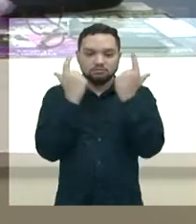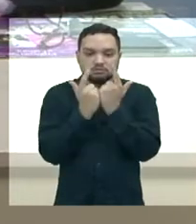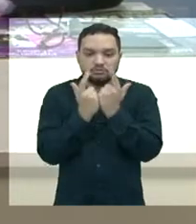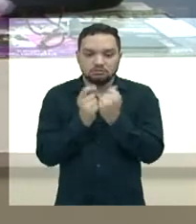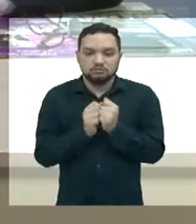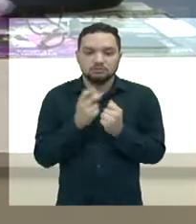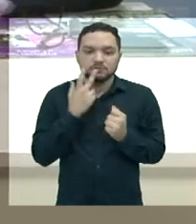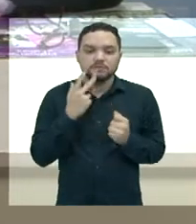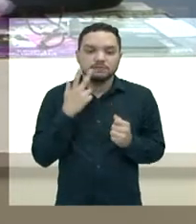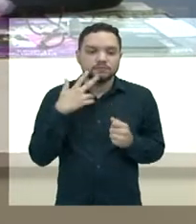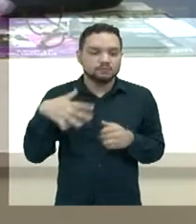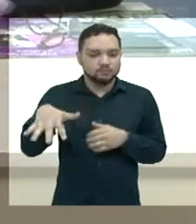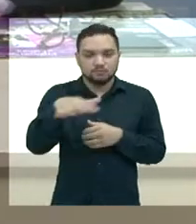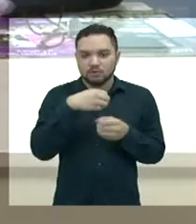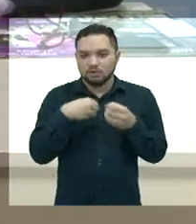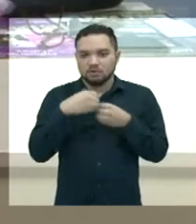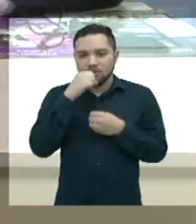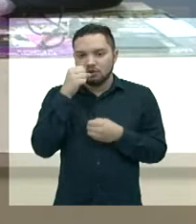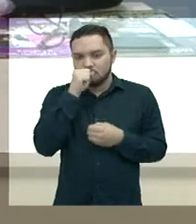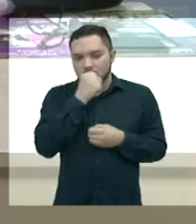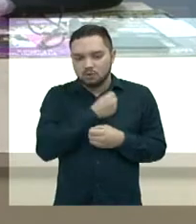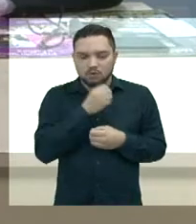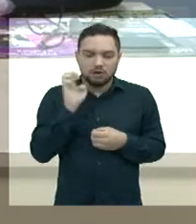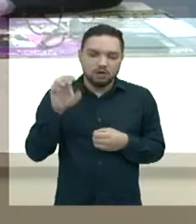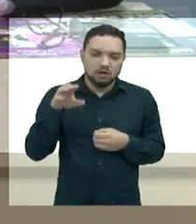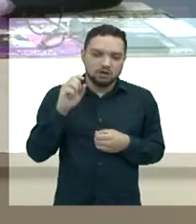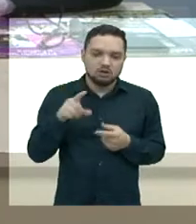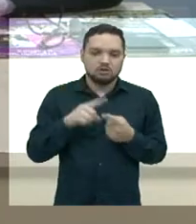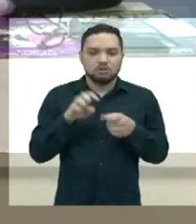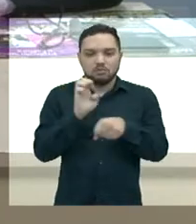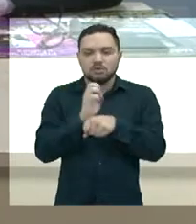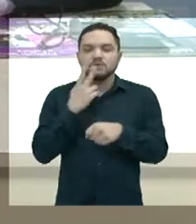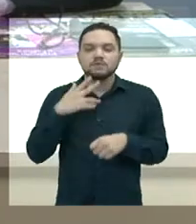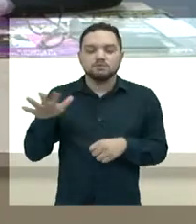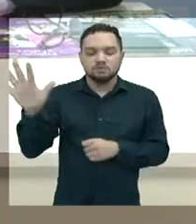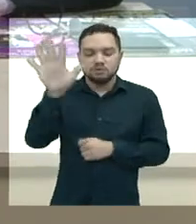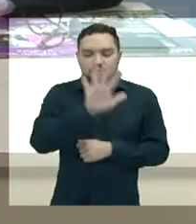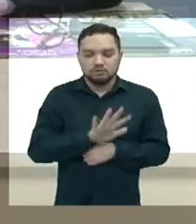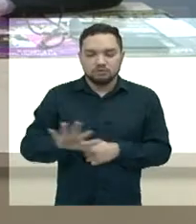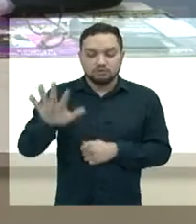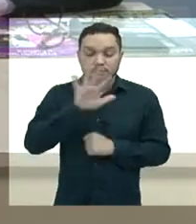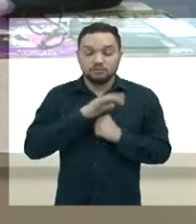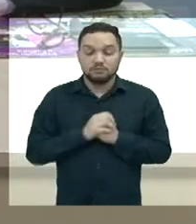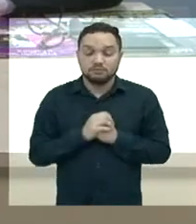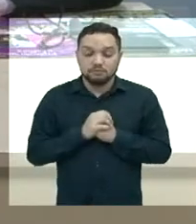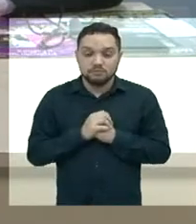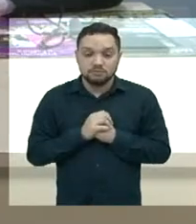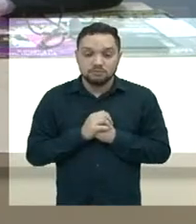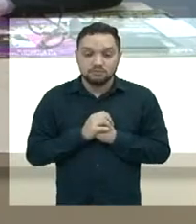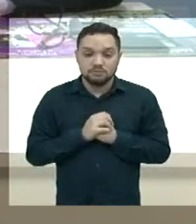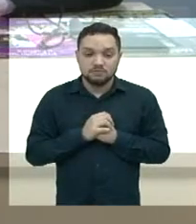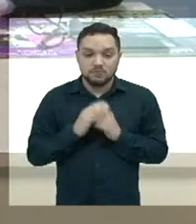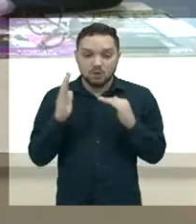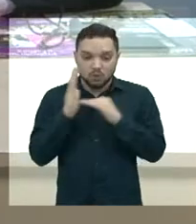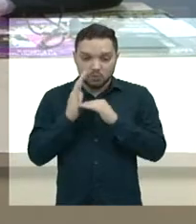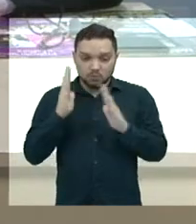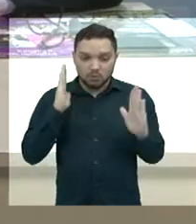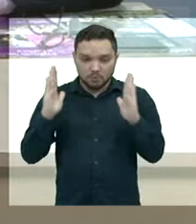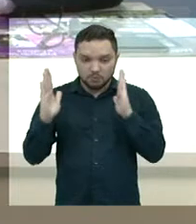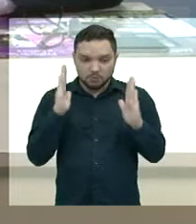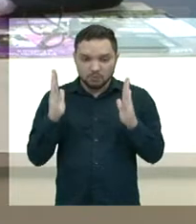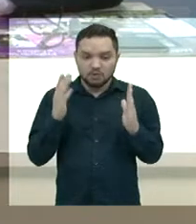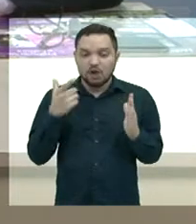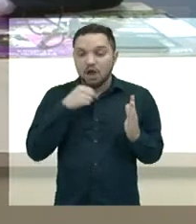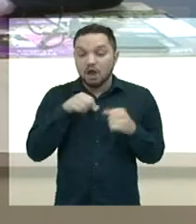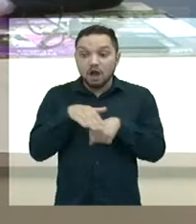para Fortaleza, região metropolitana e todo o estado do Ceará. Lembrando que no último bloco deste programa nós